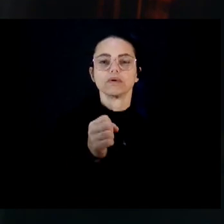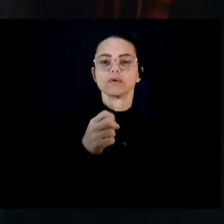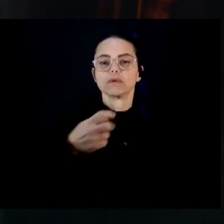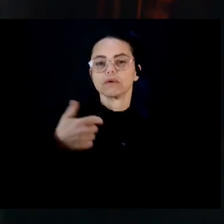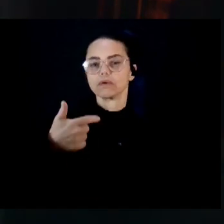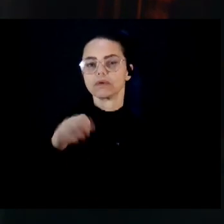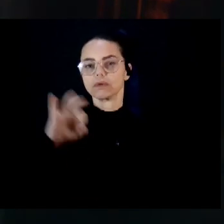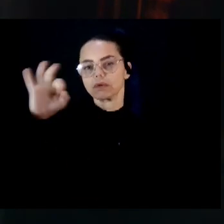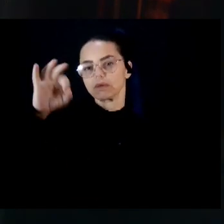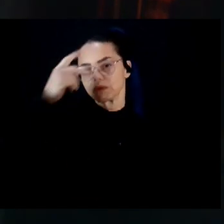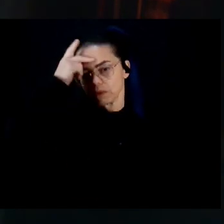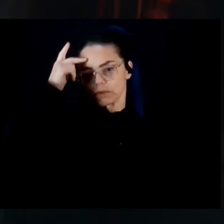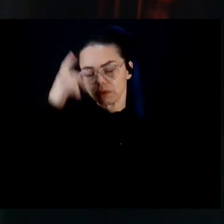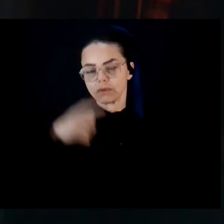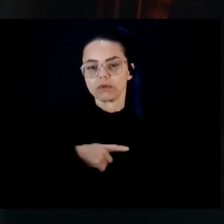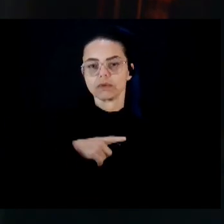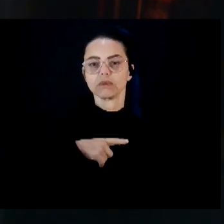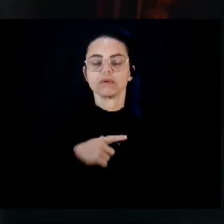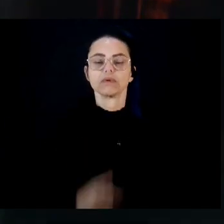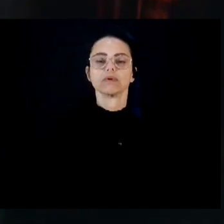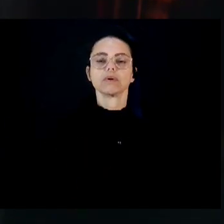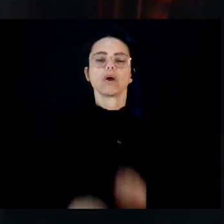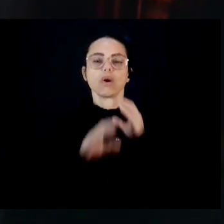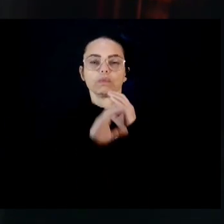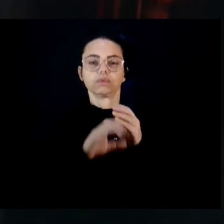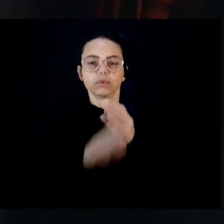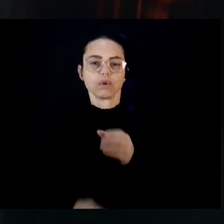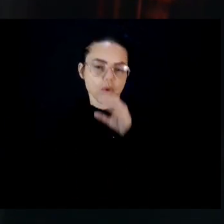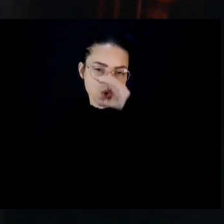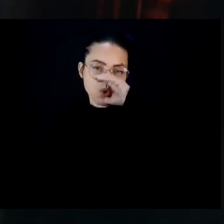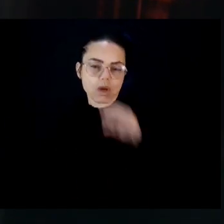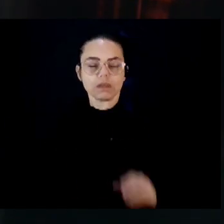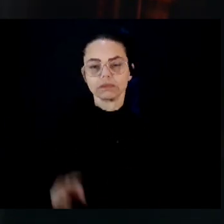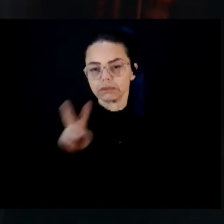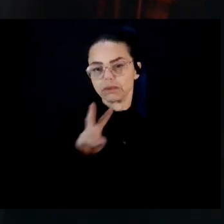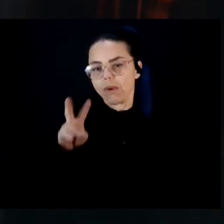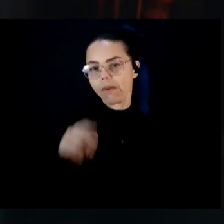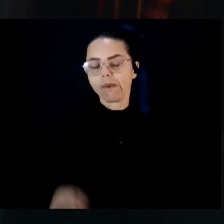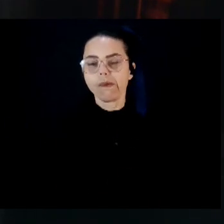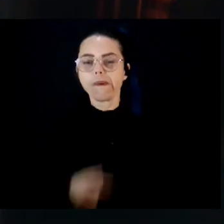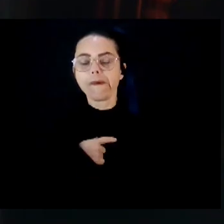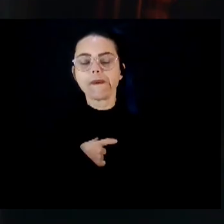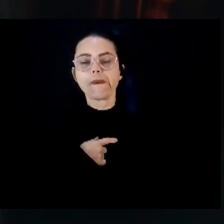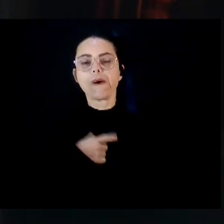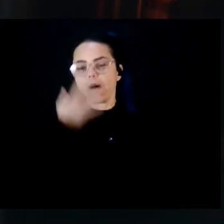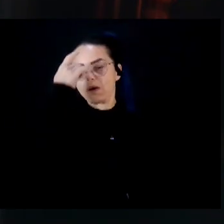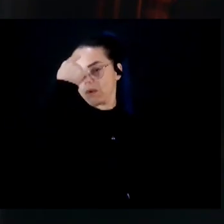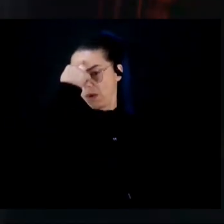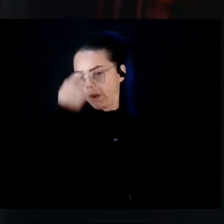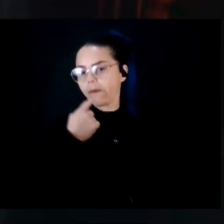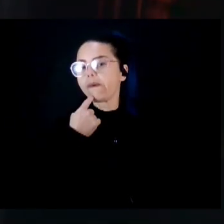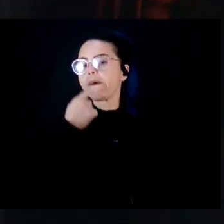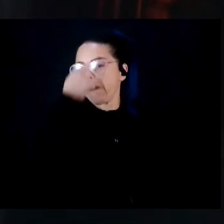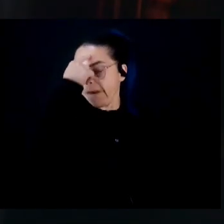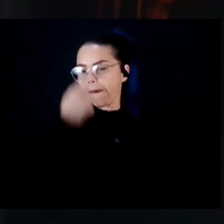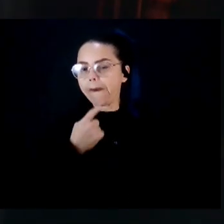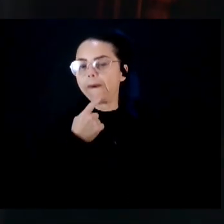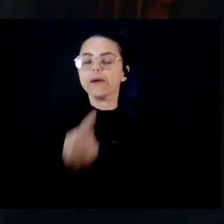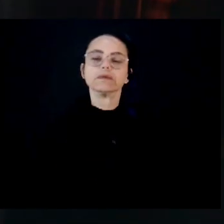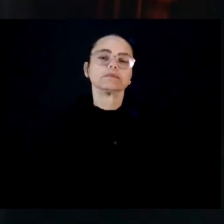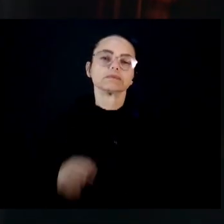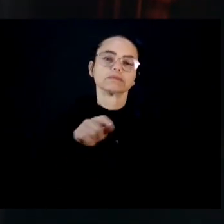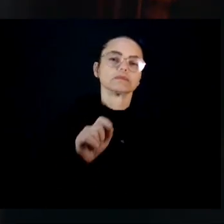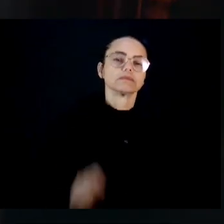pessoas pretendem continuar usando suplementos nos próximos 6 meses. O perfil do consumidor também mudou, viu? A busca deixou de ser exclusiva